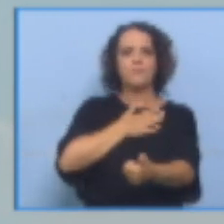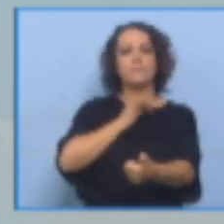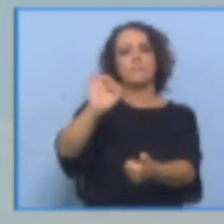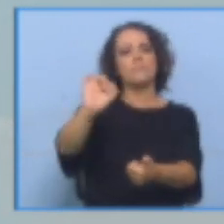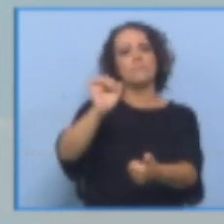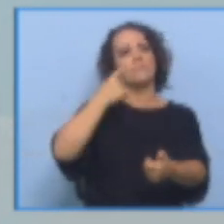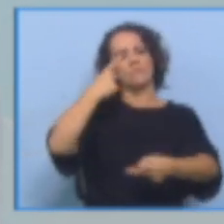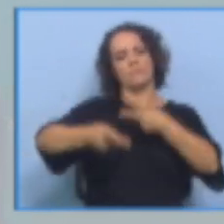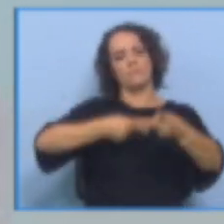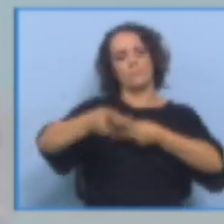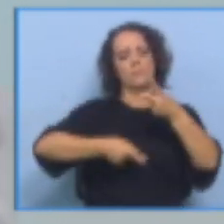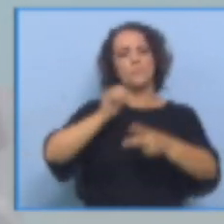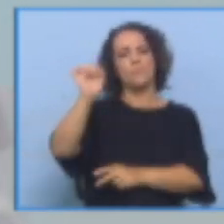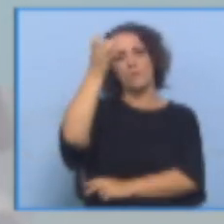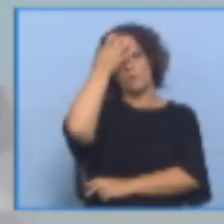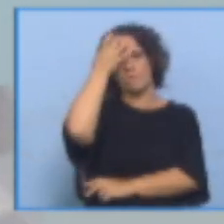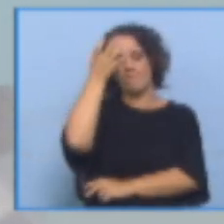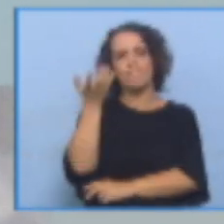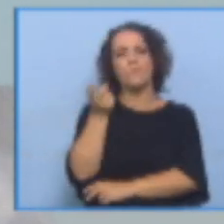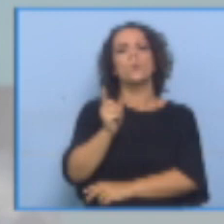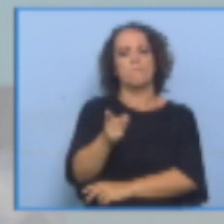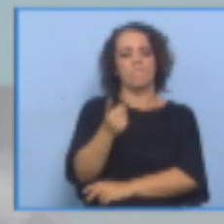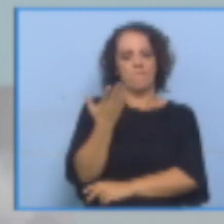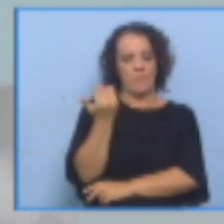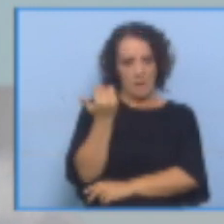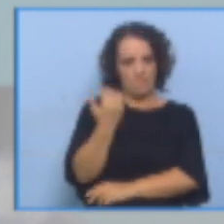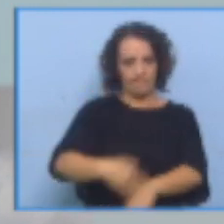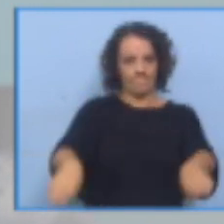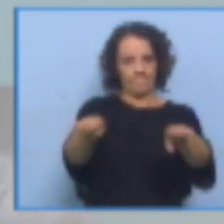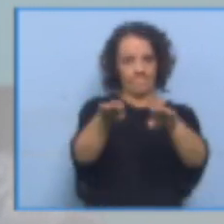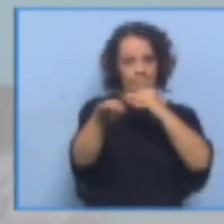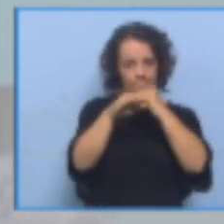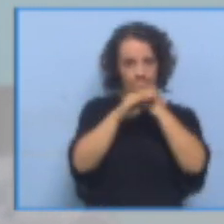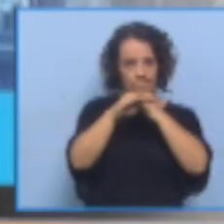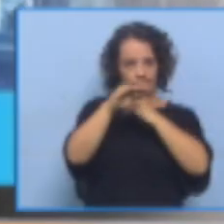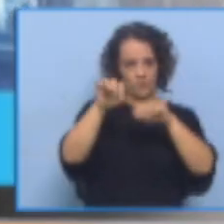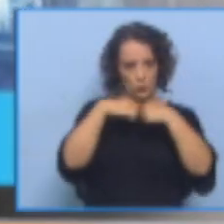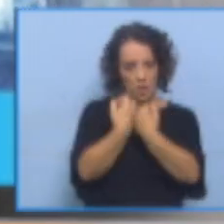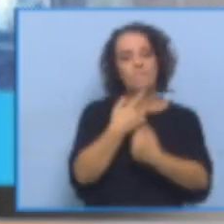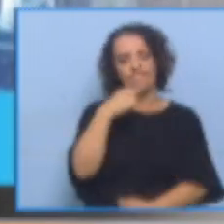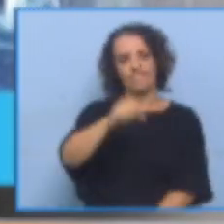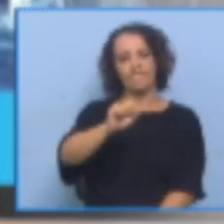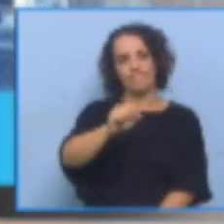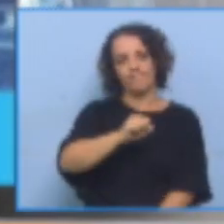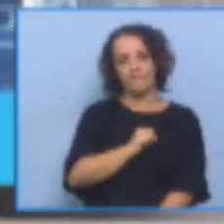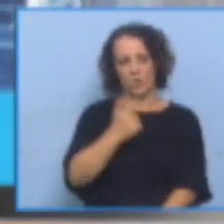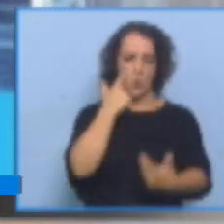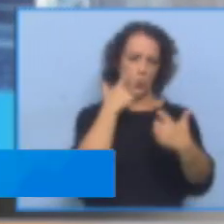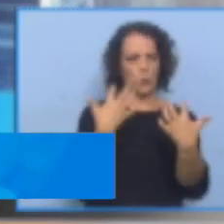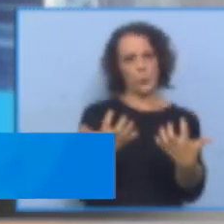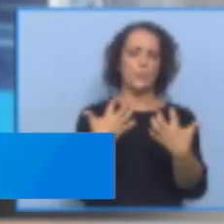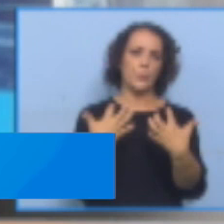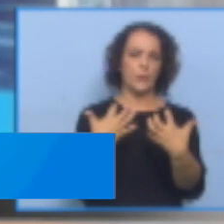na sua apreciação, zela por mais justiça social? Zela por mais justiça social. É